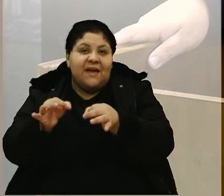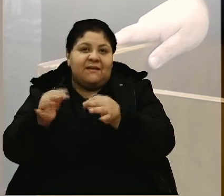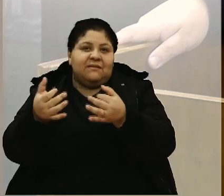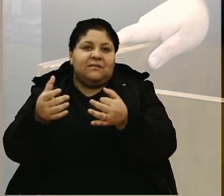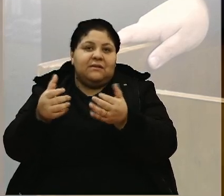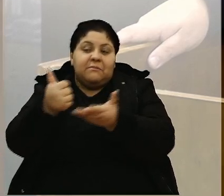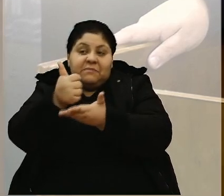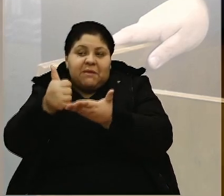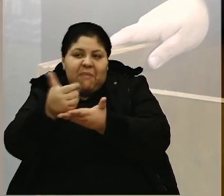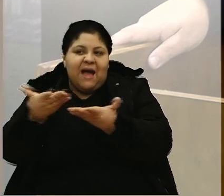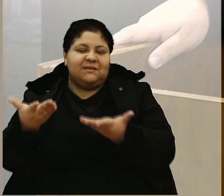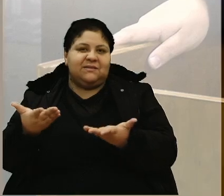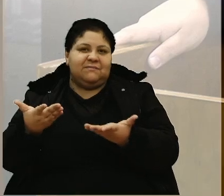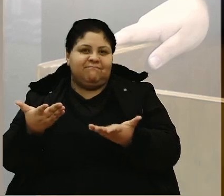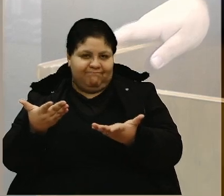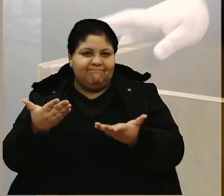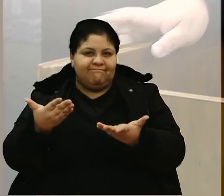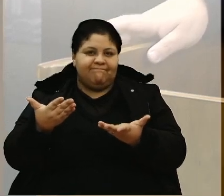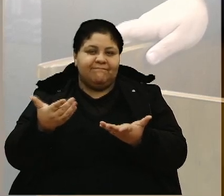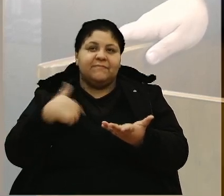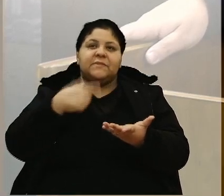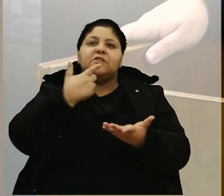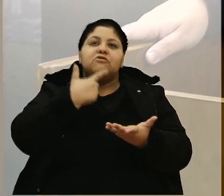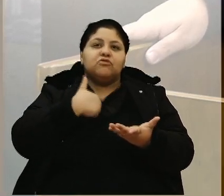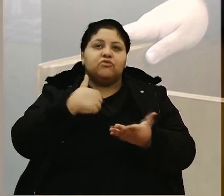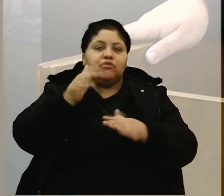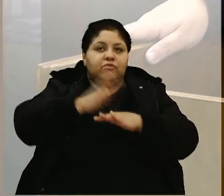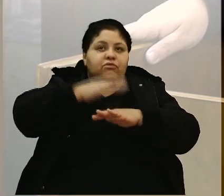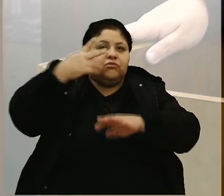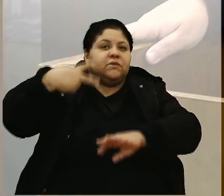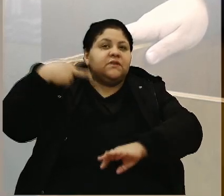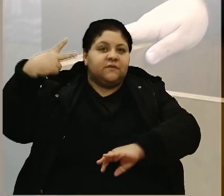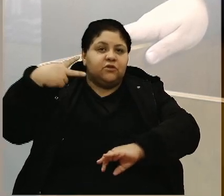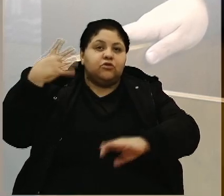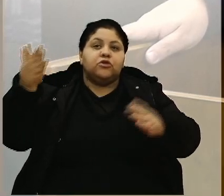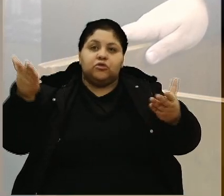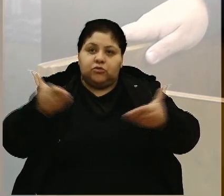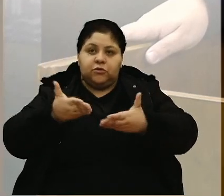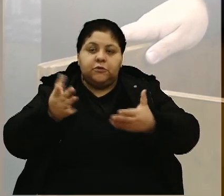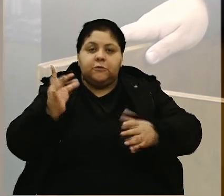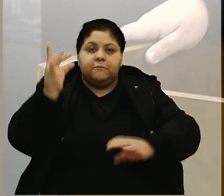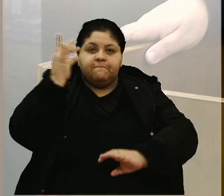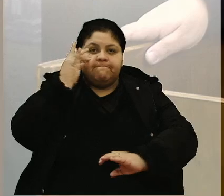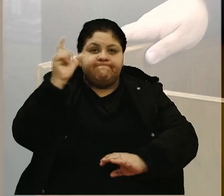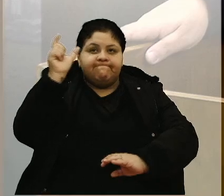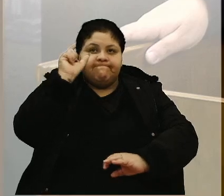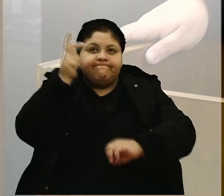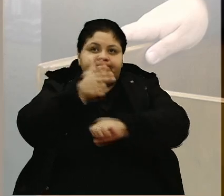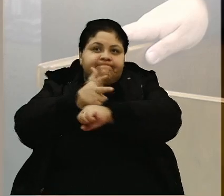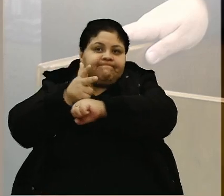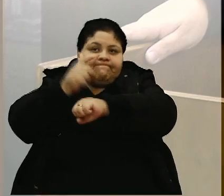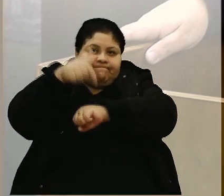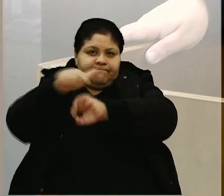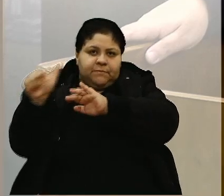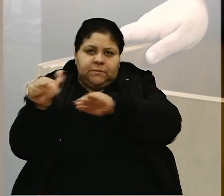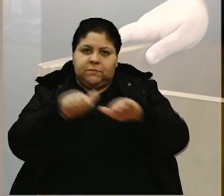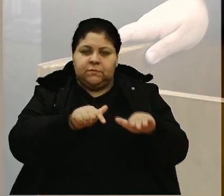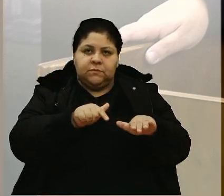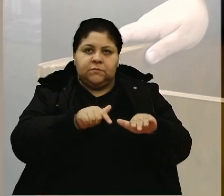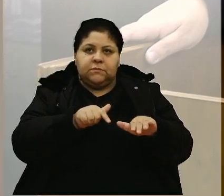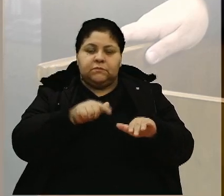não. Eu gostaria que mais vereadores estivessem aqui. Eu assisti um vídeo essa semana, onde